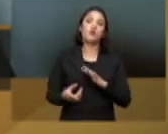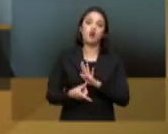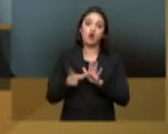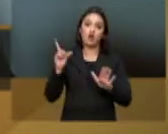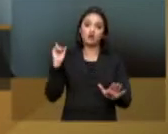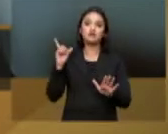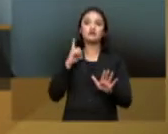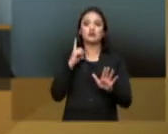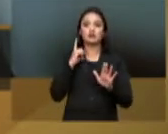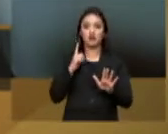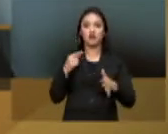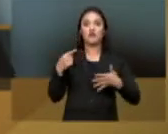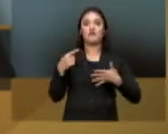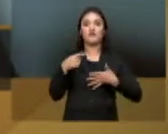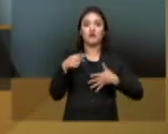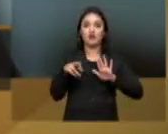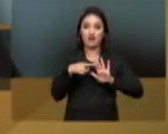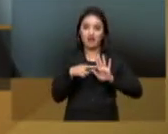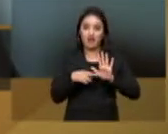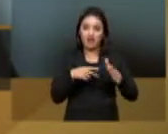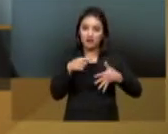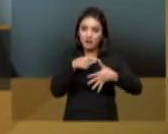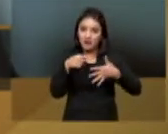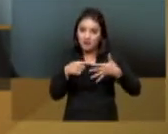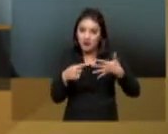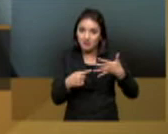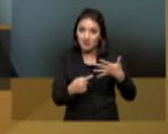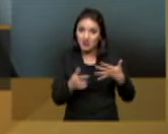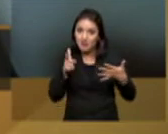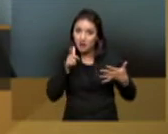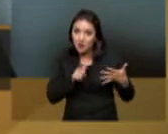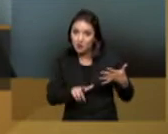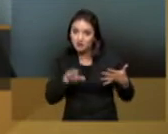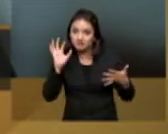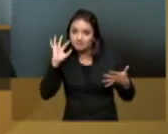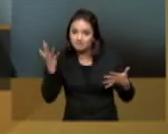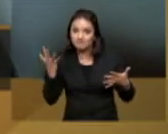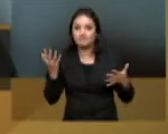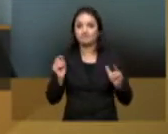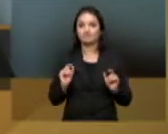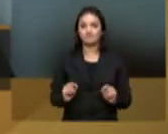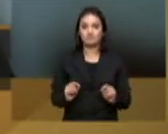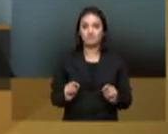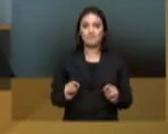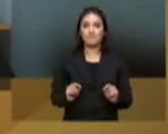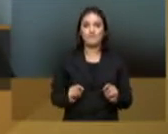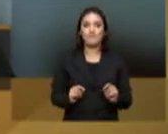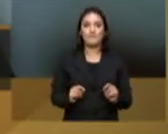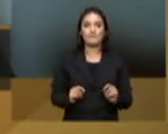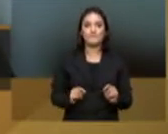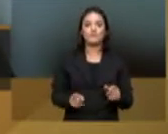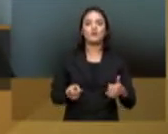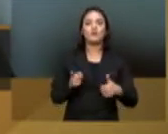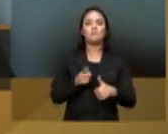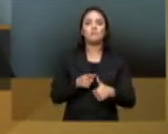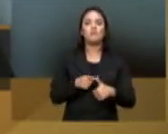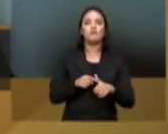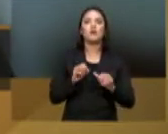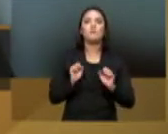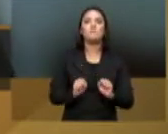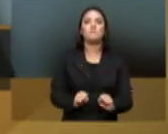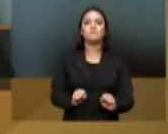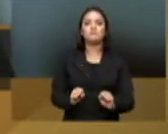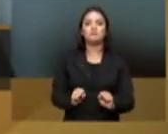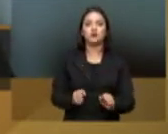seguintes critérios para se chegar a essa conclusão. Primeiro, a delegação pode ser retirada daquele